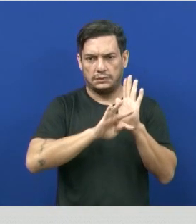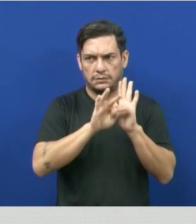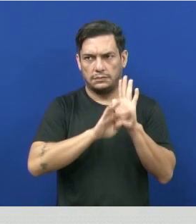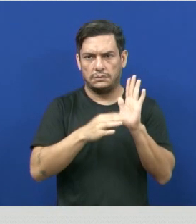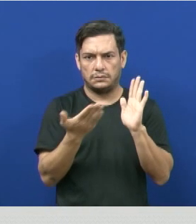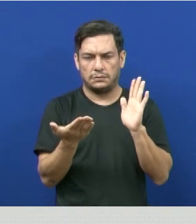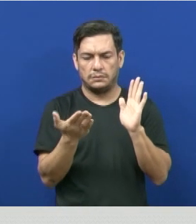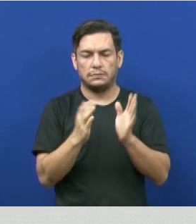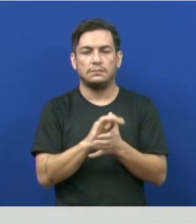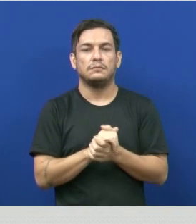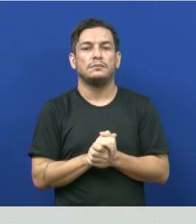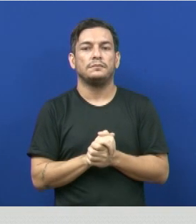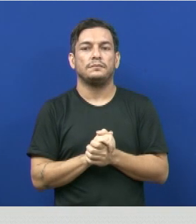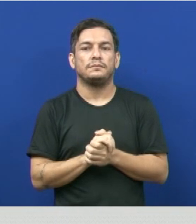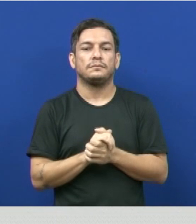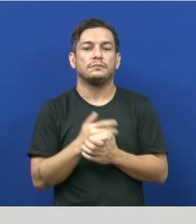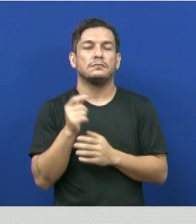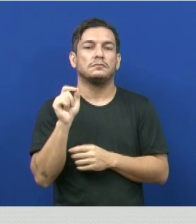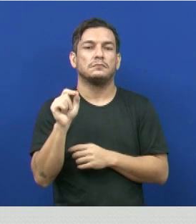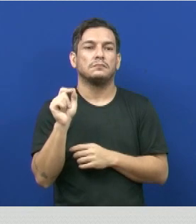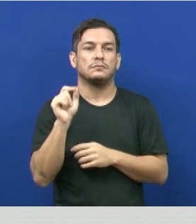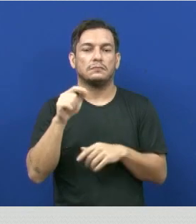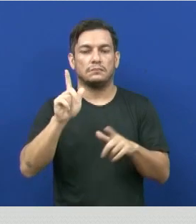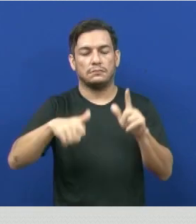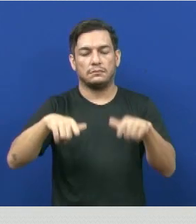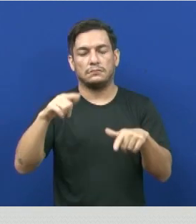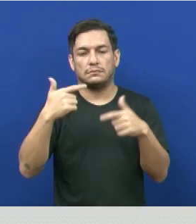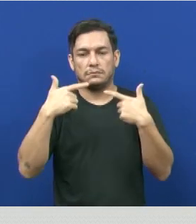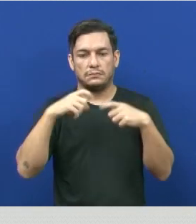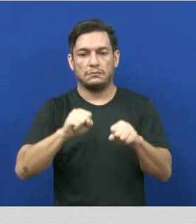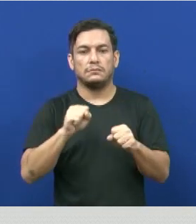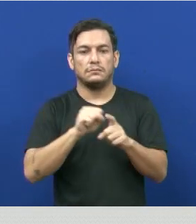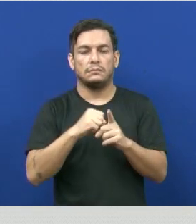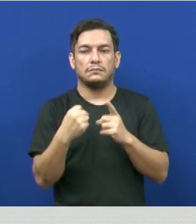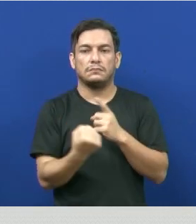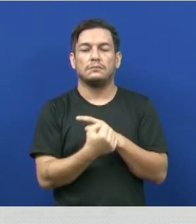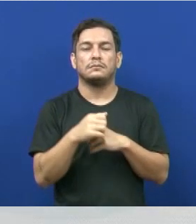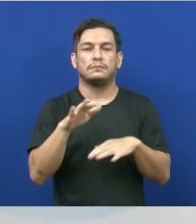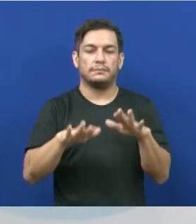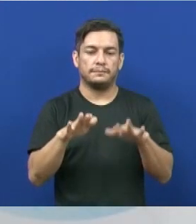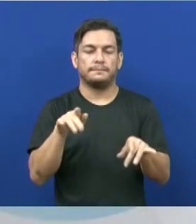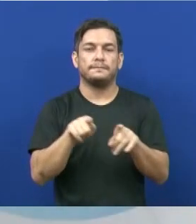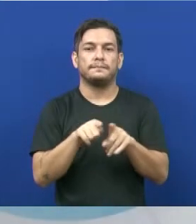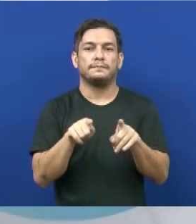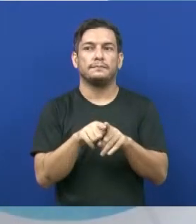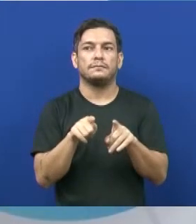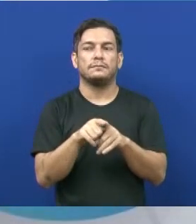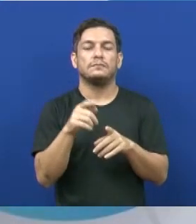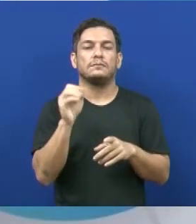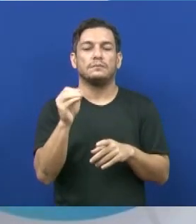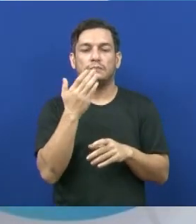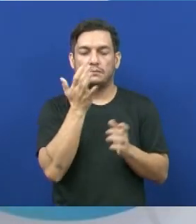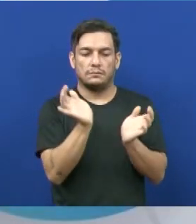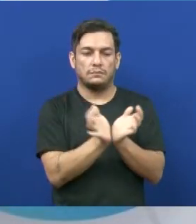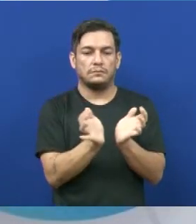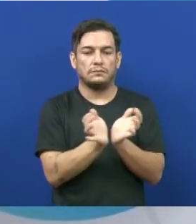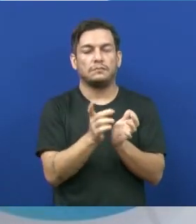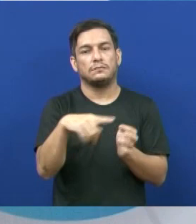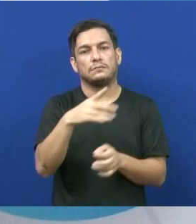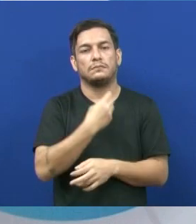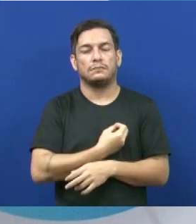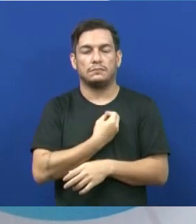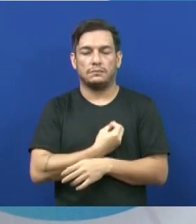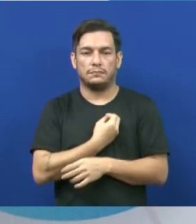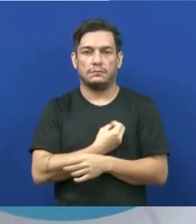texto então o que é isso é uma variação linguística social depende de classe social depende dos grupos a que